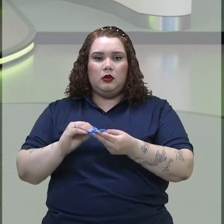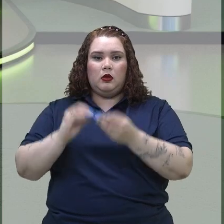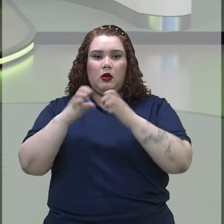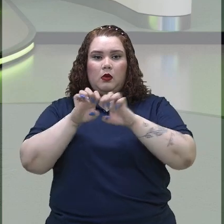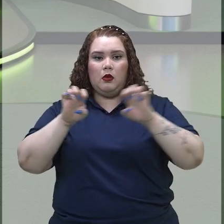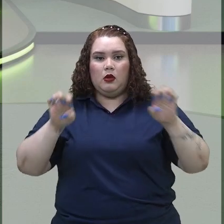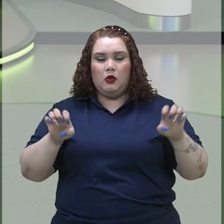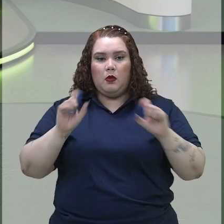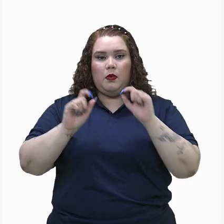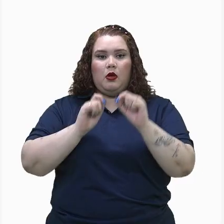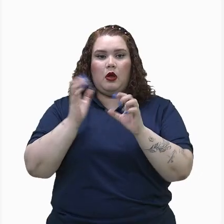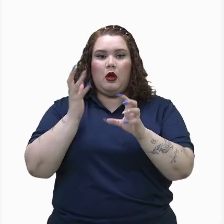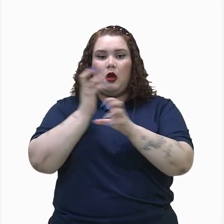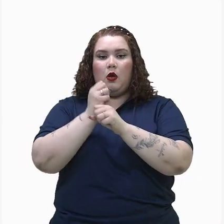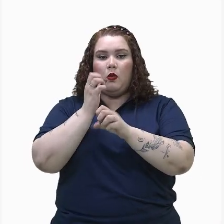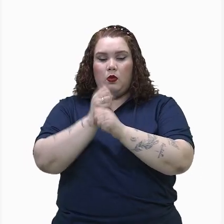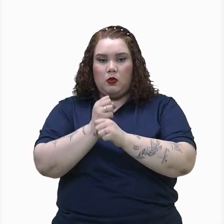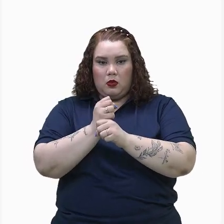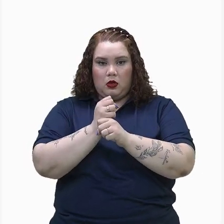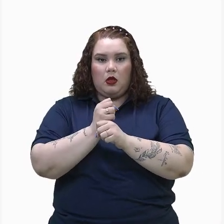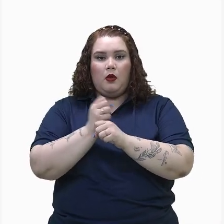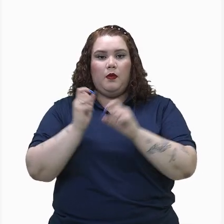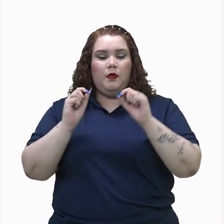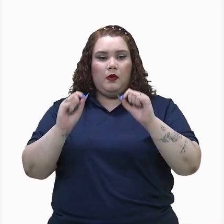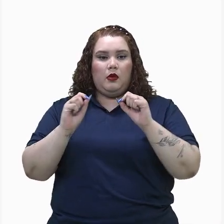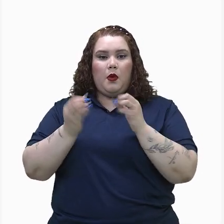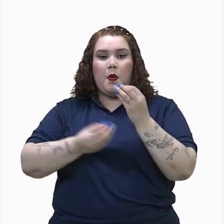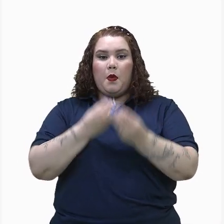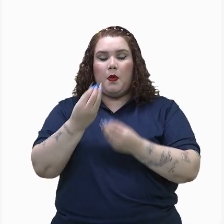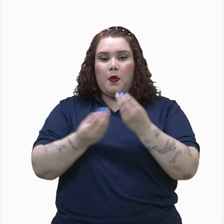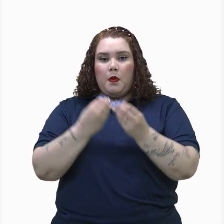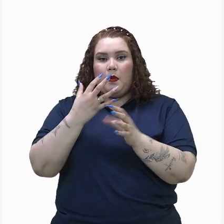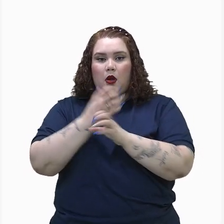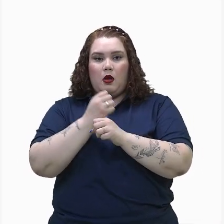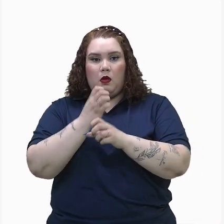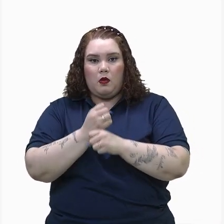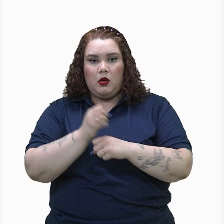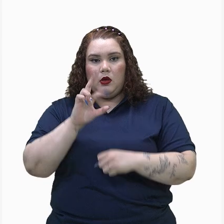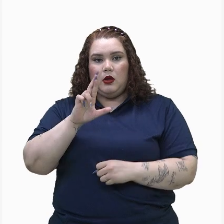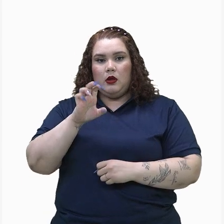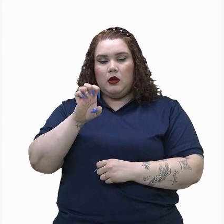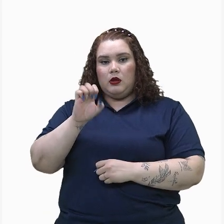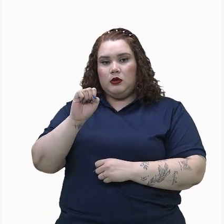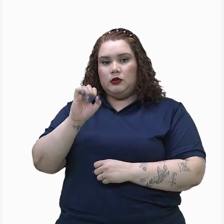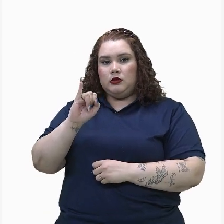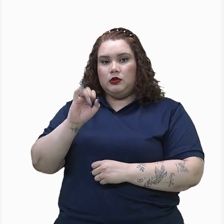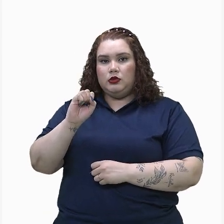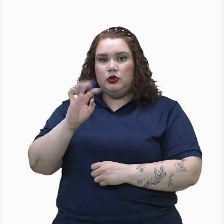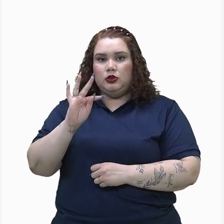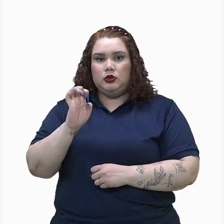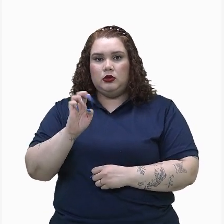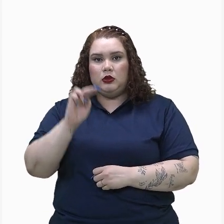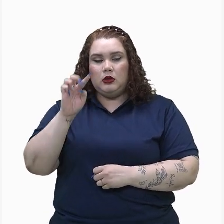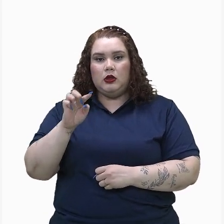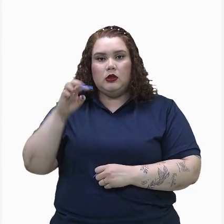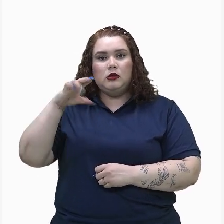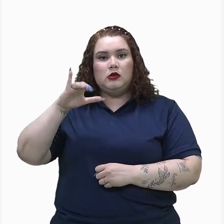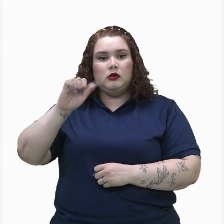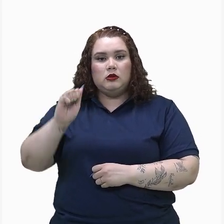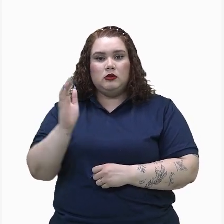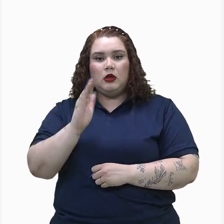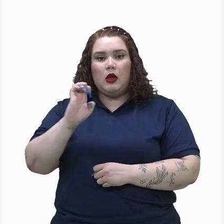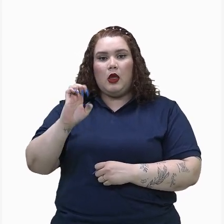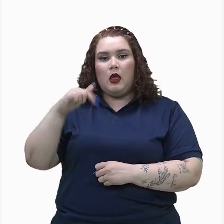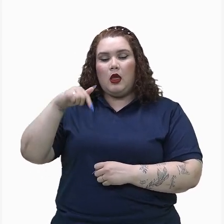para resistência equivalente. Como calcular, então, a resistência equivalente? E aí, pessoal, nós temos essa